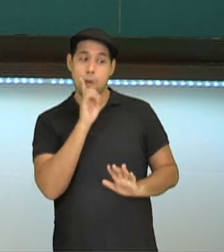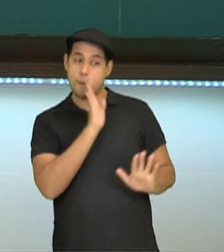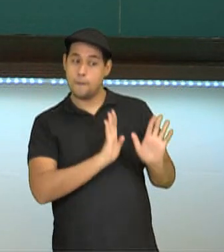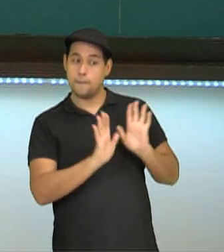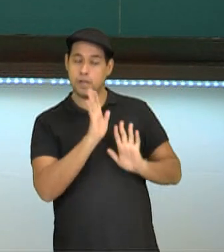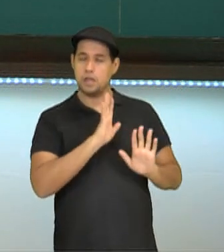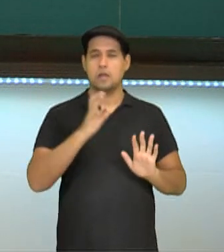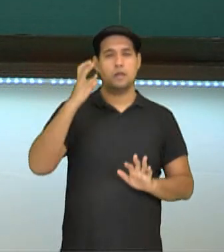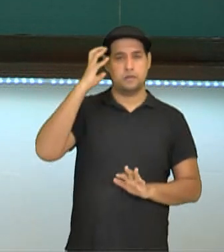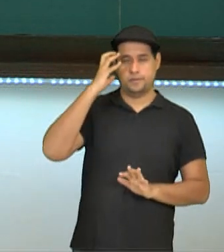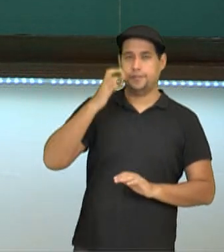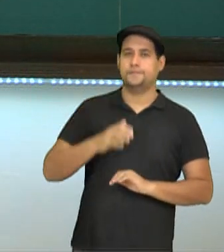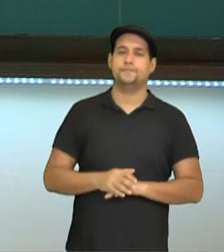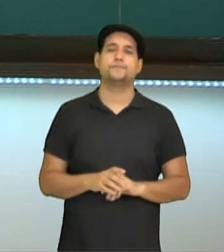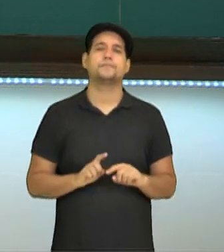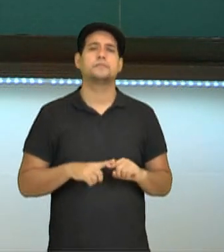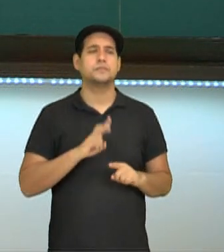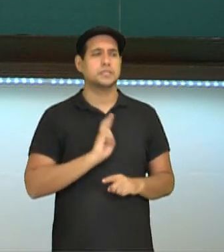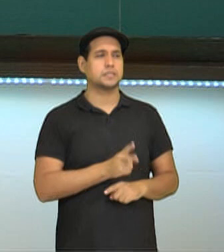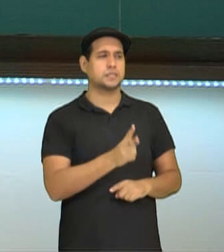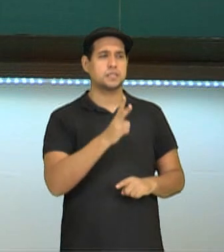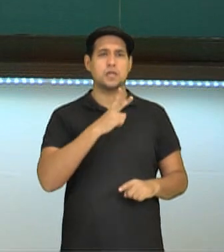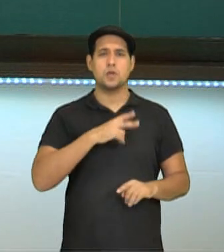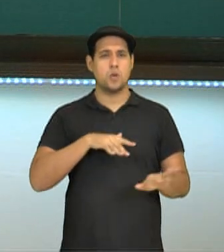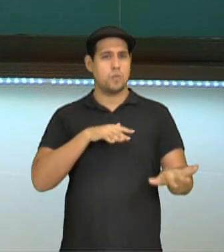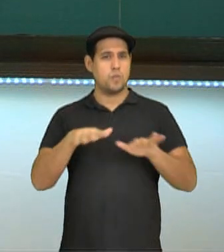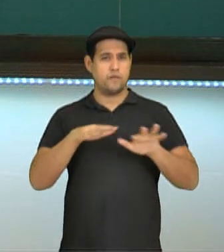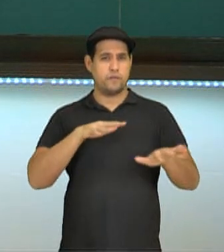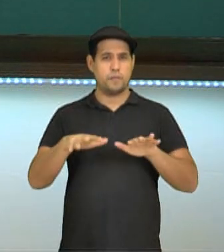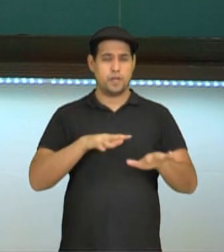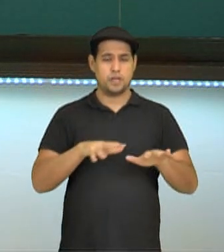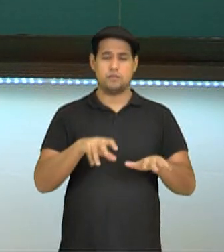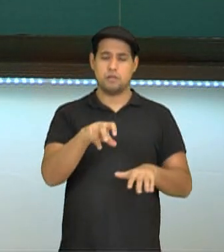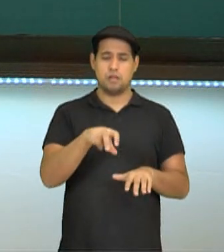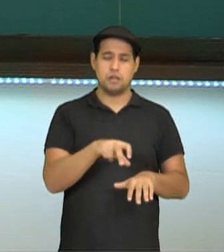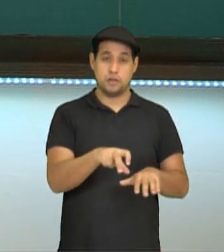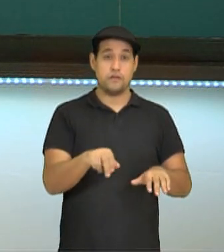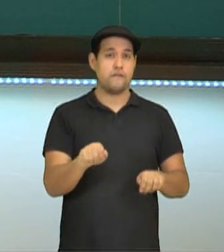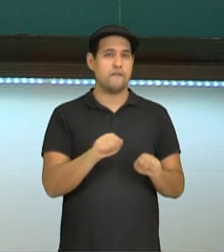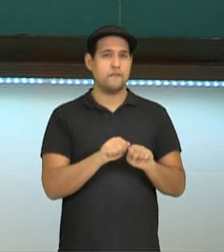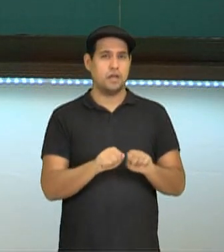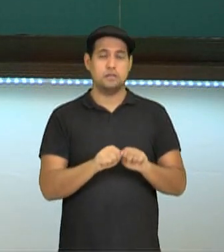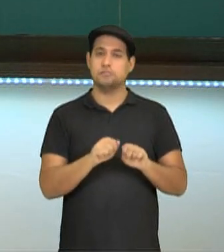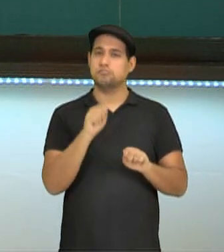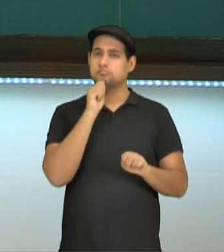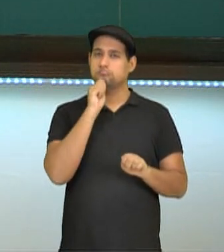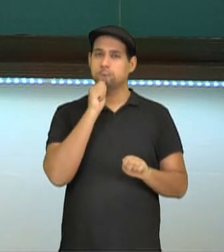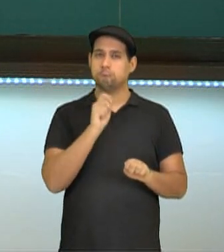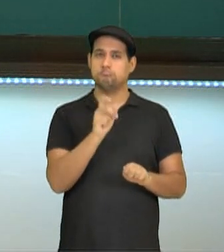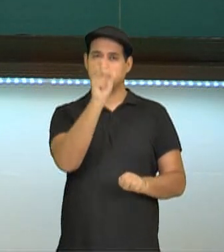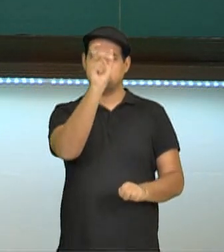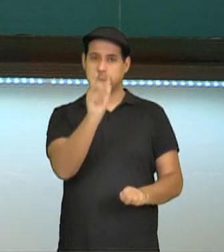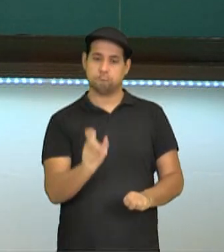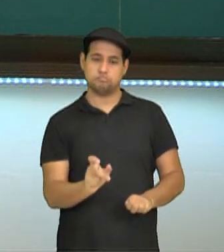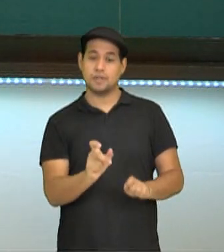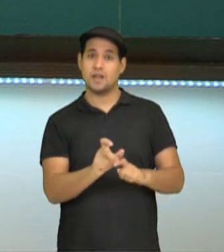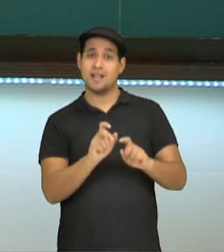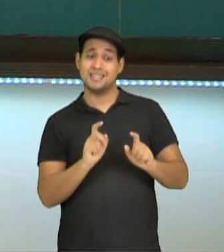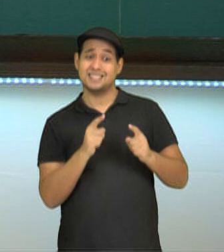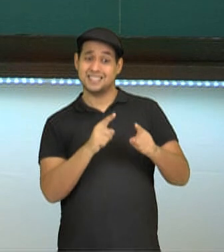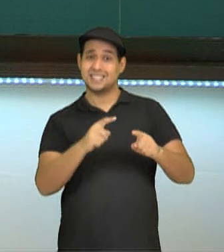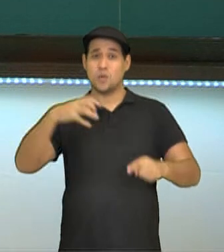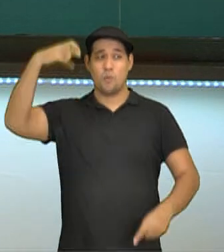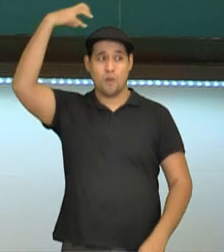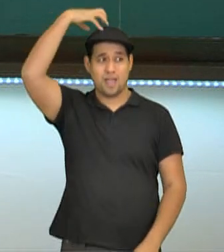o rei dele. Sempre que eu movimento a minha peça e coloco a minha peça no raio de ação atacando